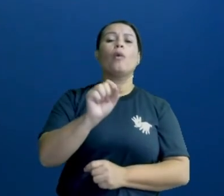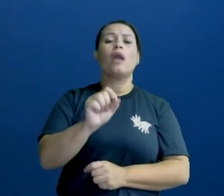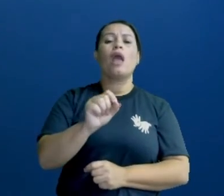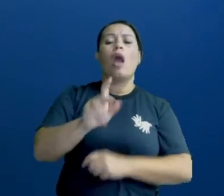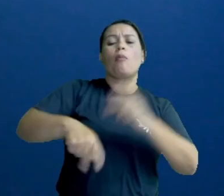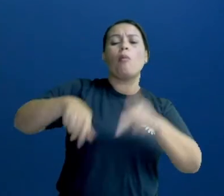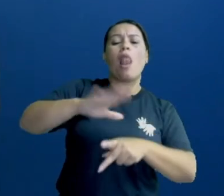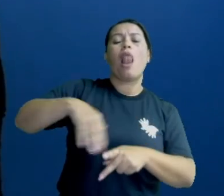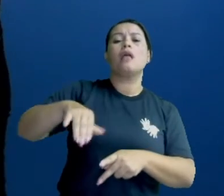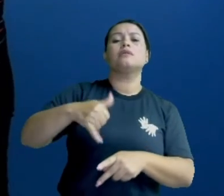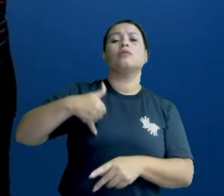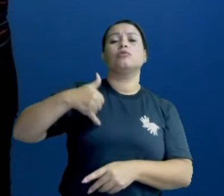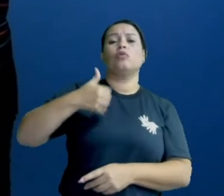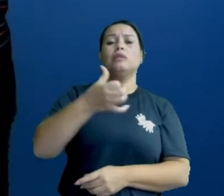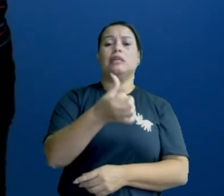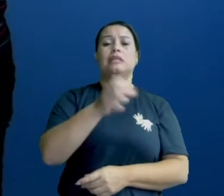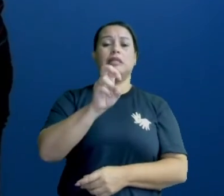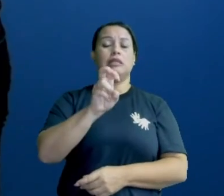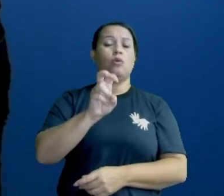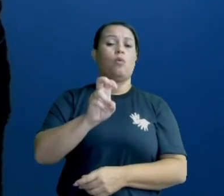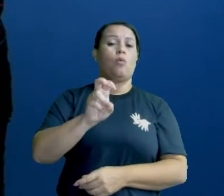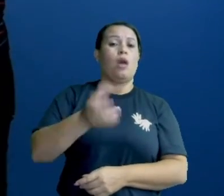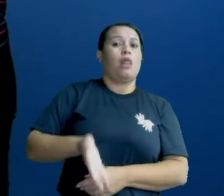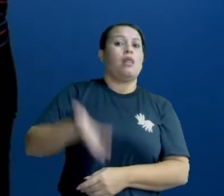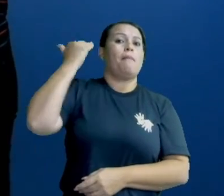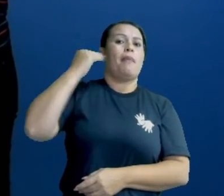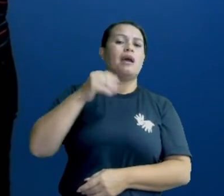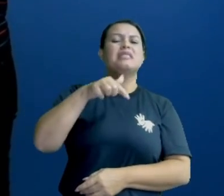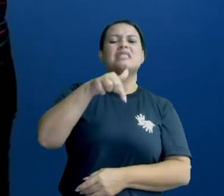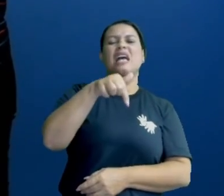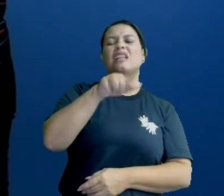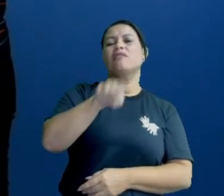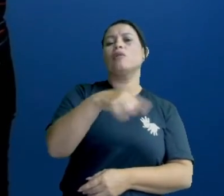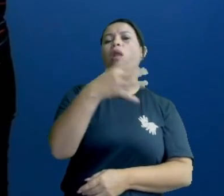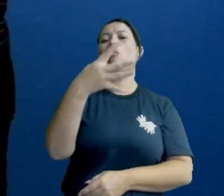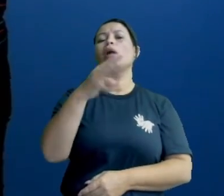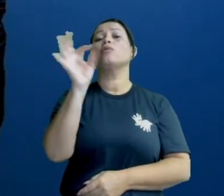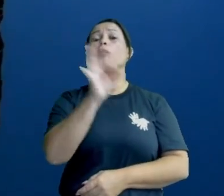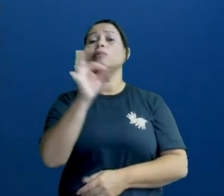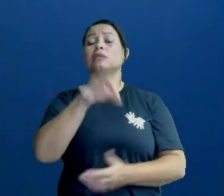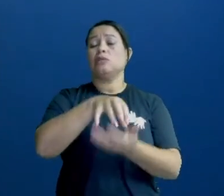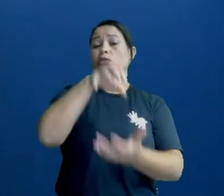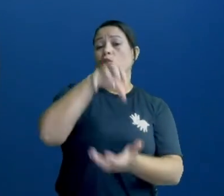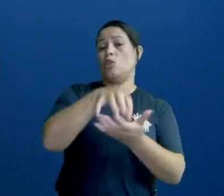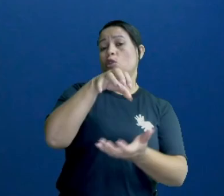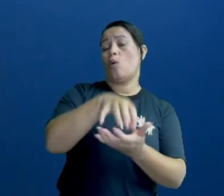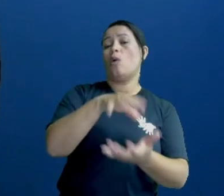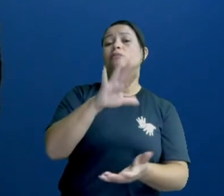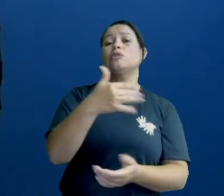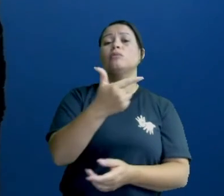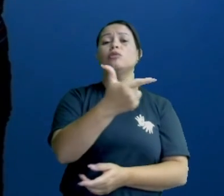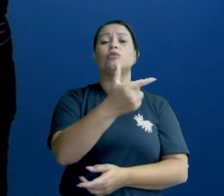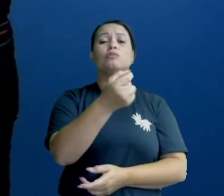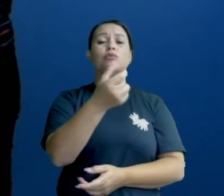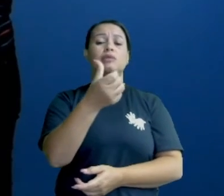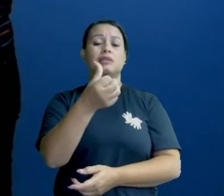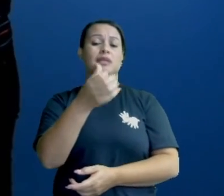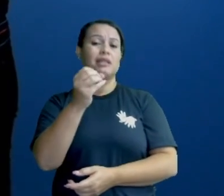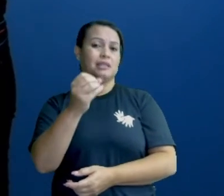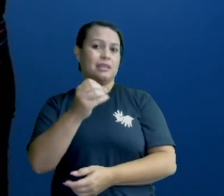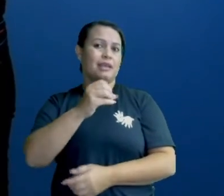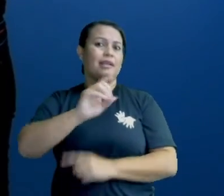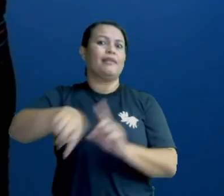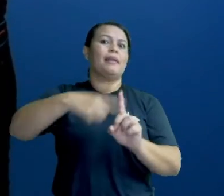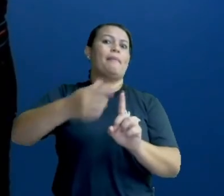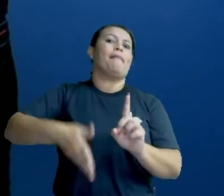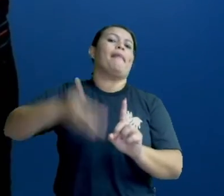anos representa, né, cerca de 7,4% da população e em 2060, como eu falei, vai corresponder a